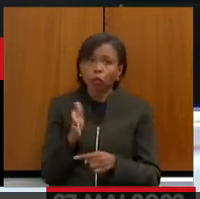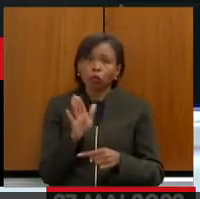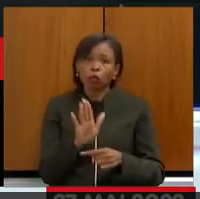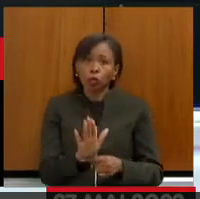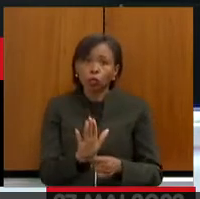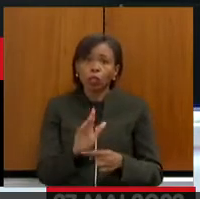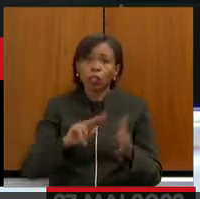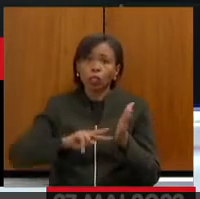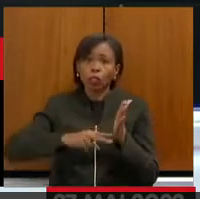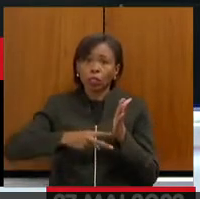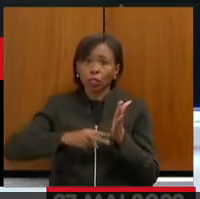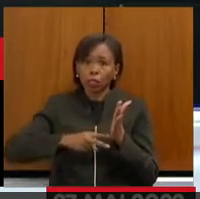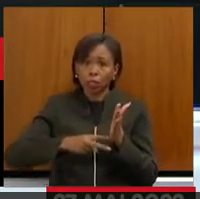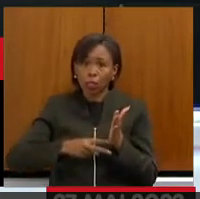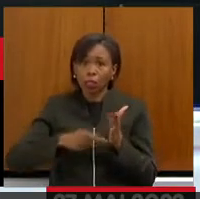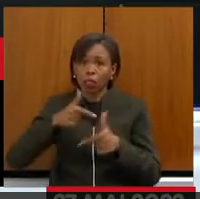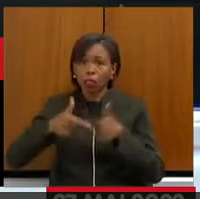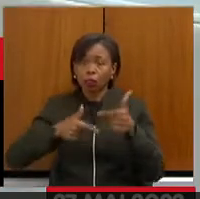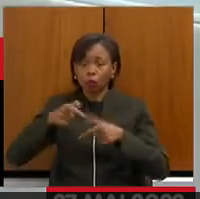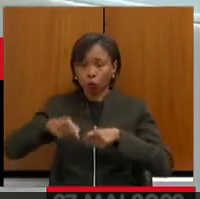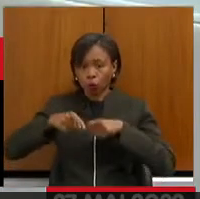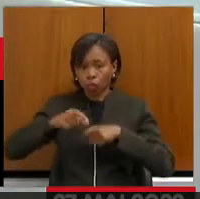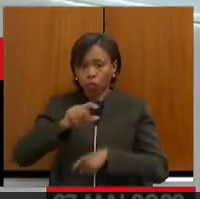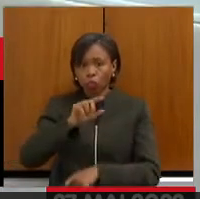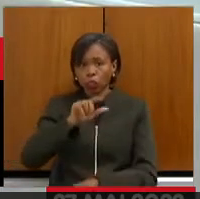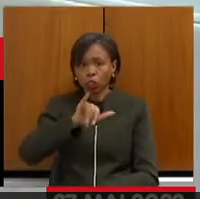Rurais de Jordânia e